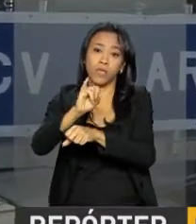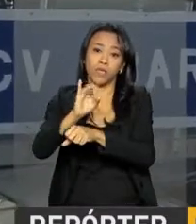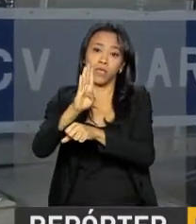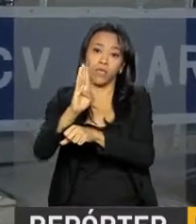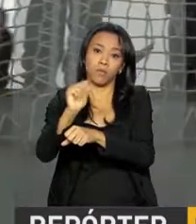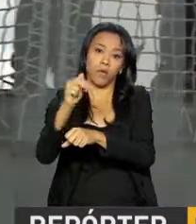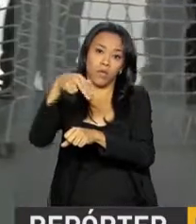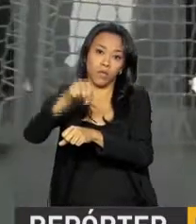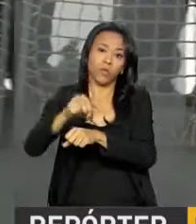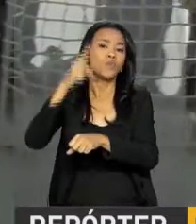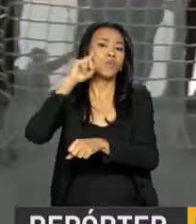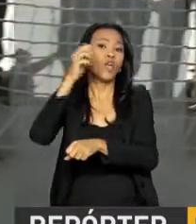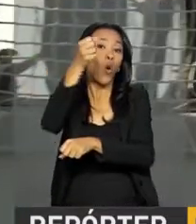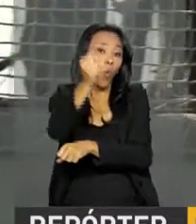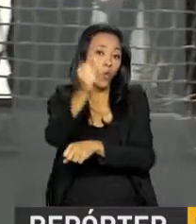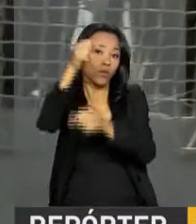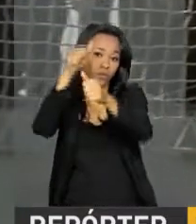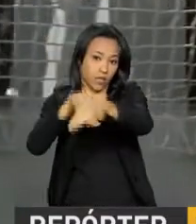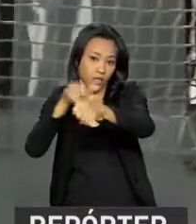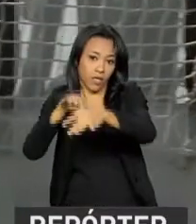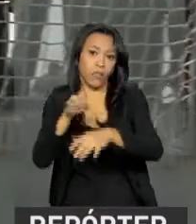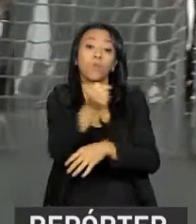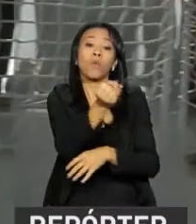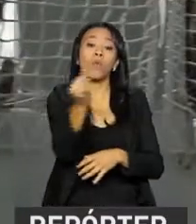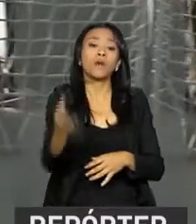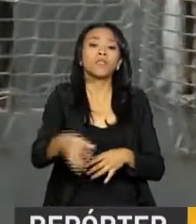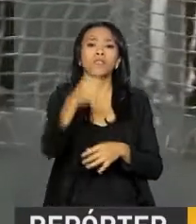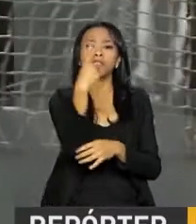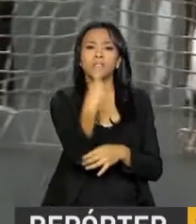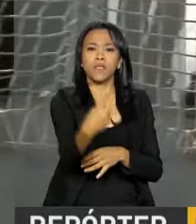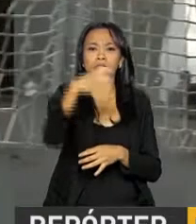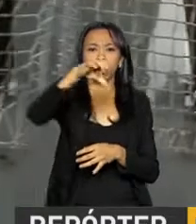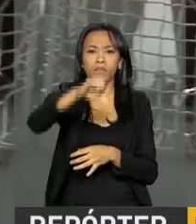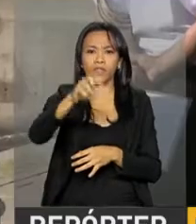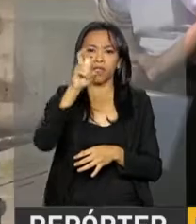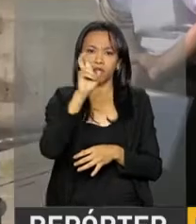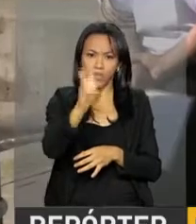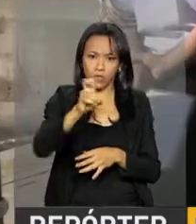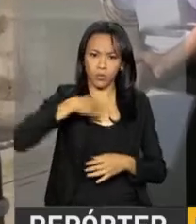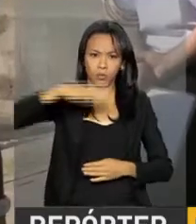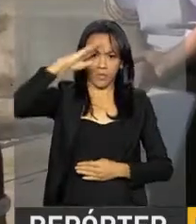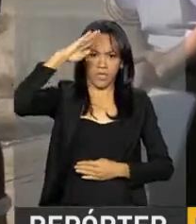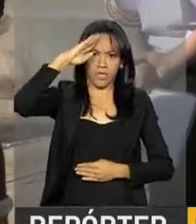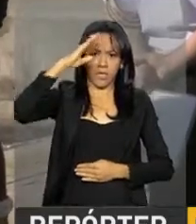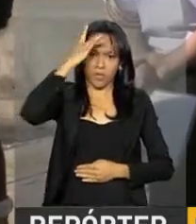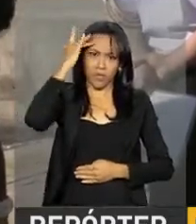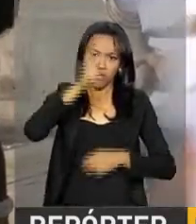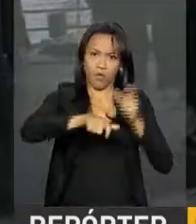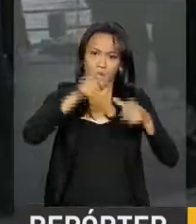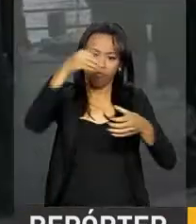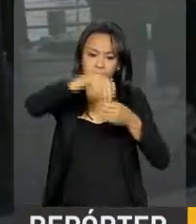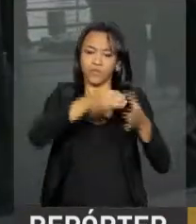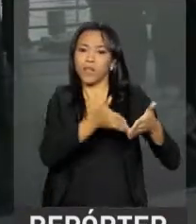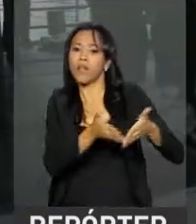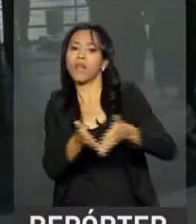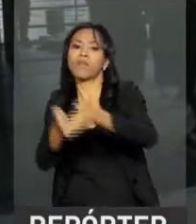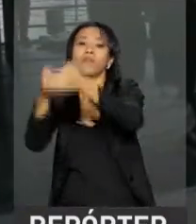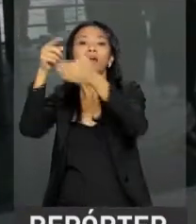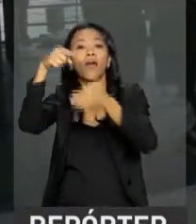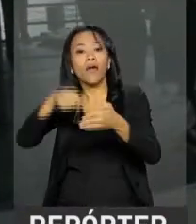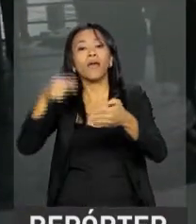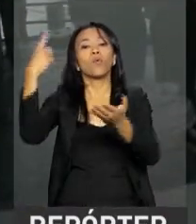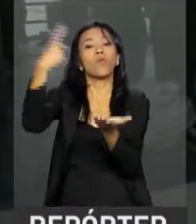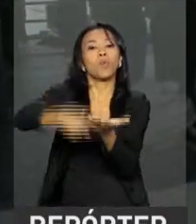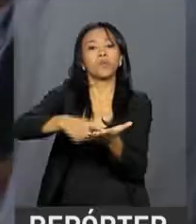setembro. A embarcação leva 195 militares para essa que é uma das missões de paz da ONU que o Brasil